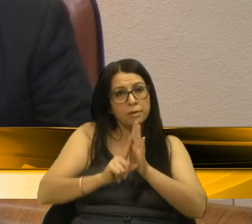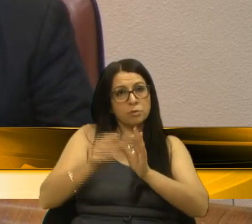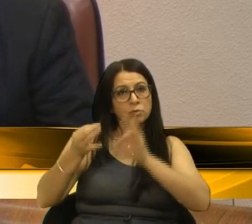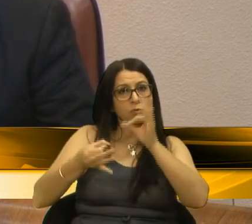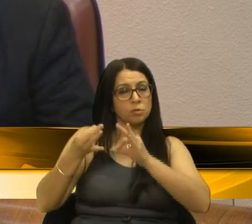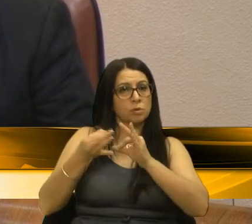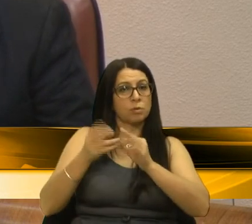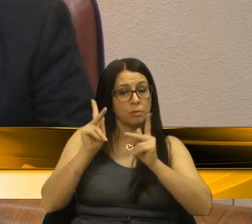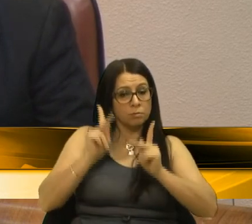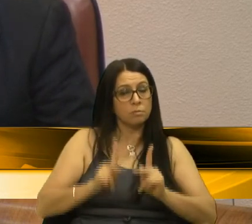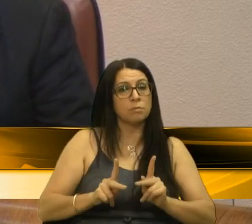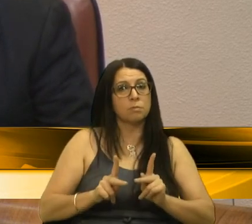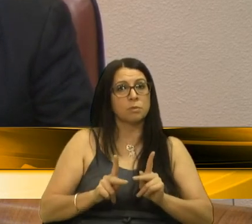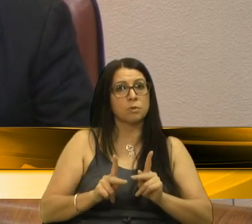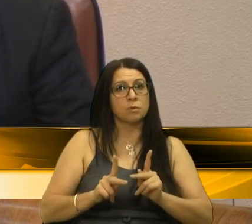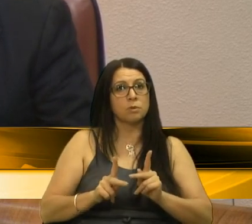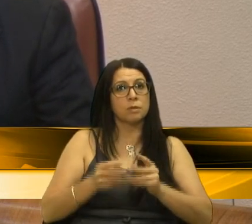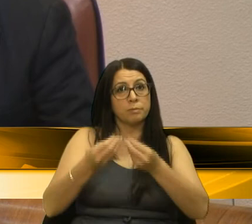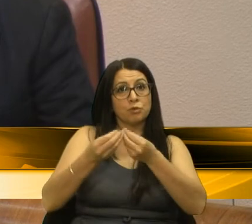àquelas pessoas,